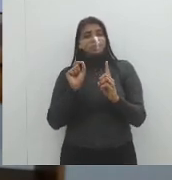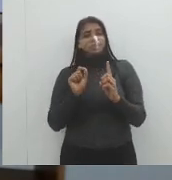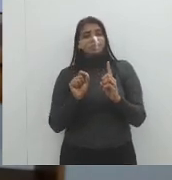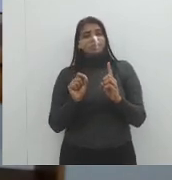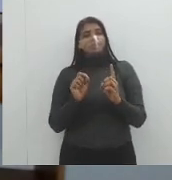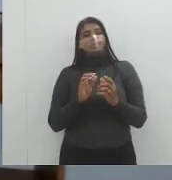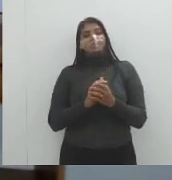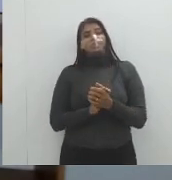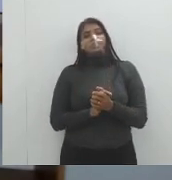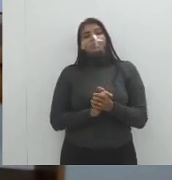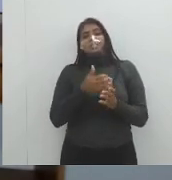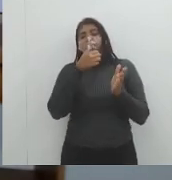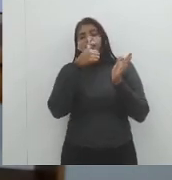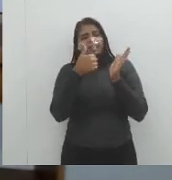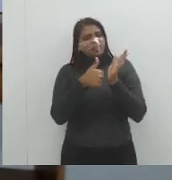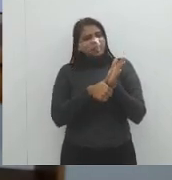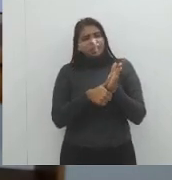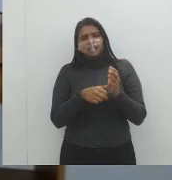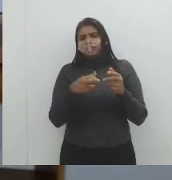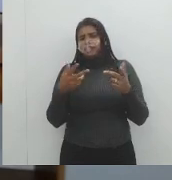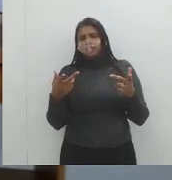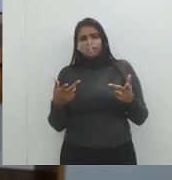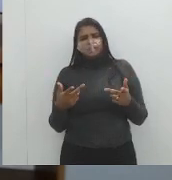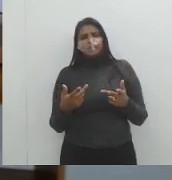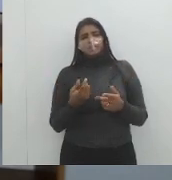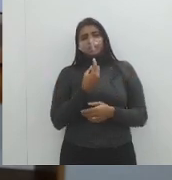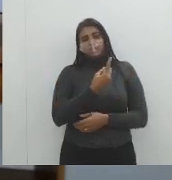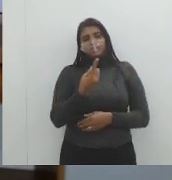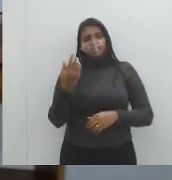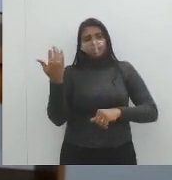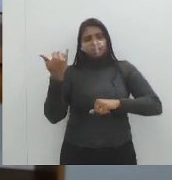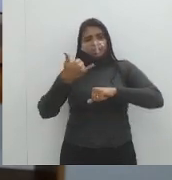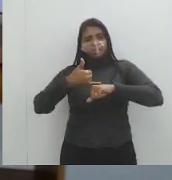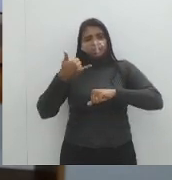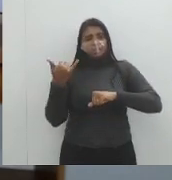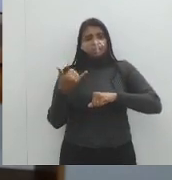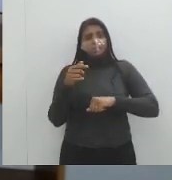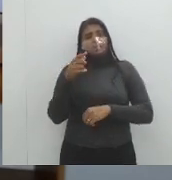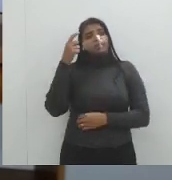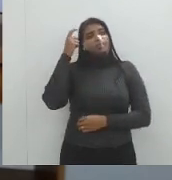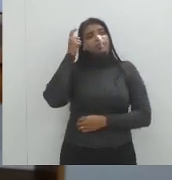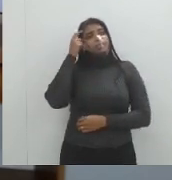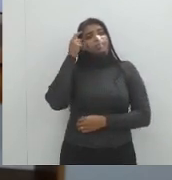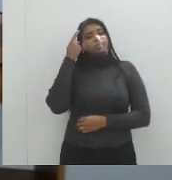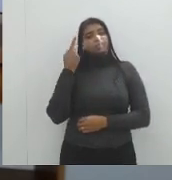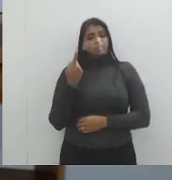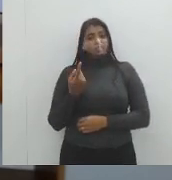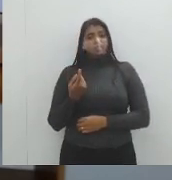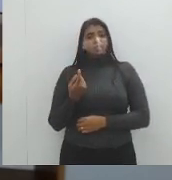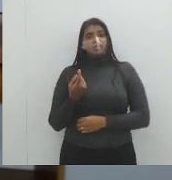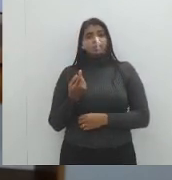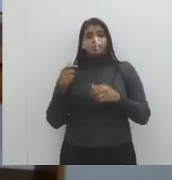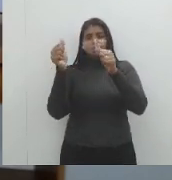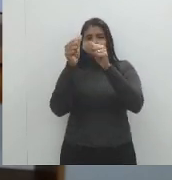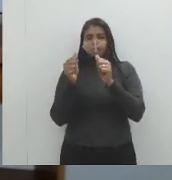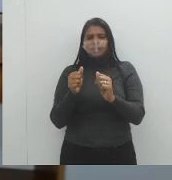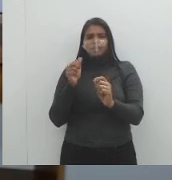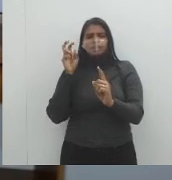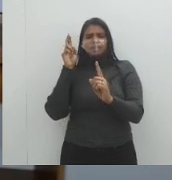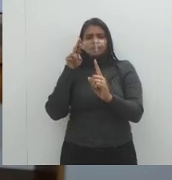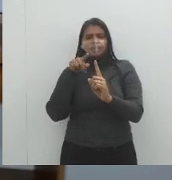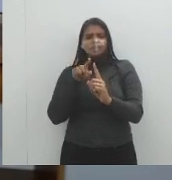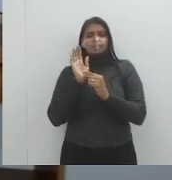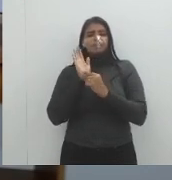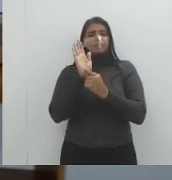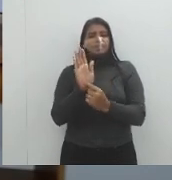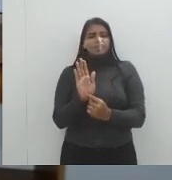criar cartas ou cards com cada elemento químico. Vocês vão pensar num personagem para representar esse elemento